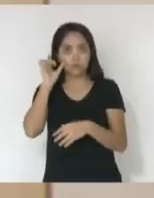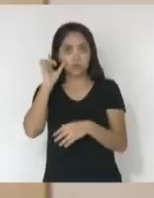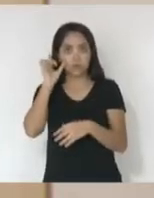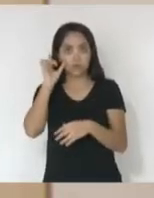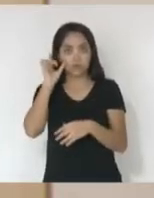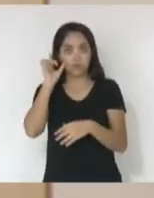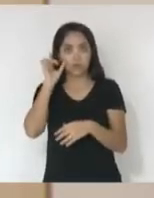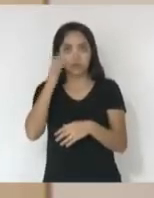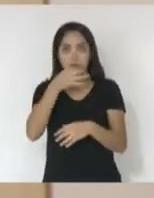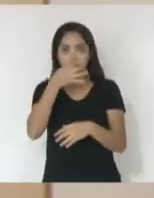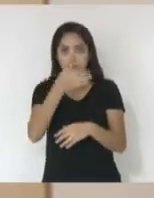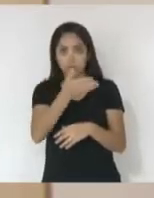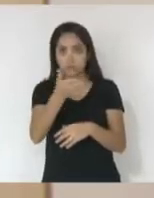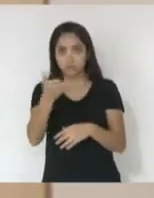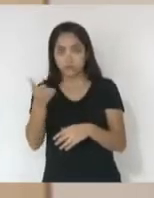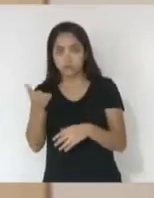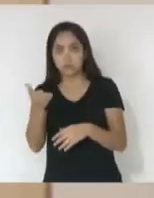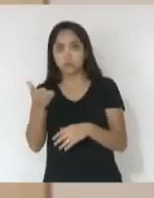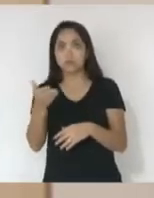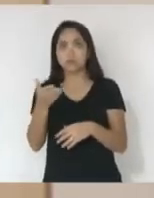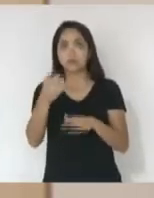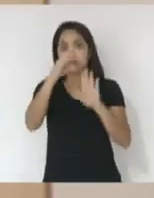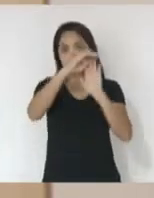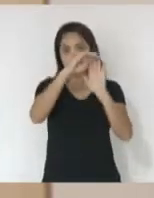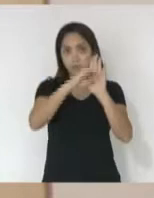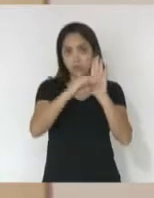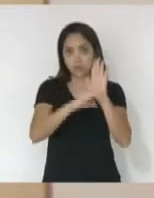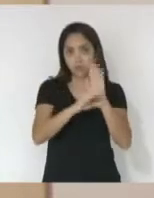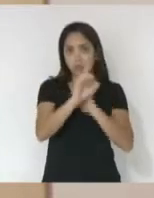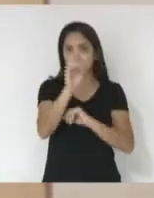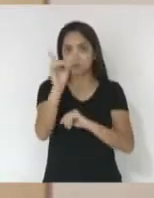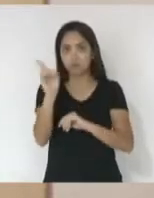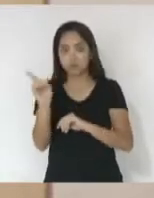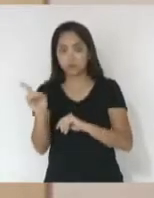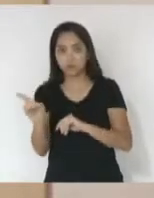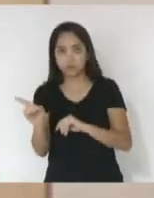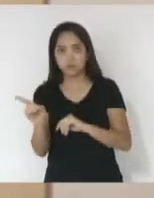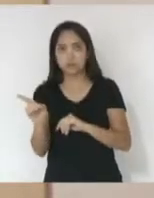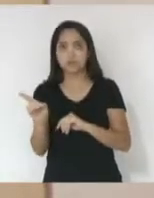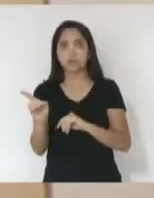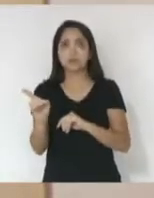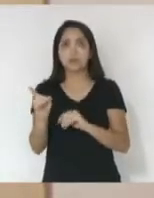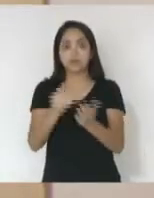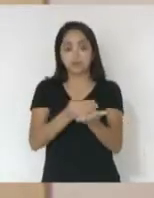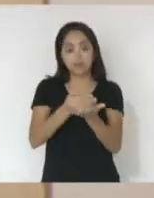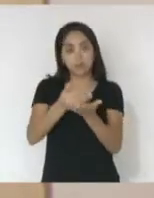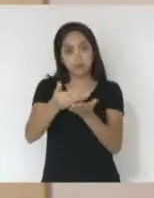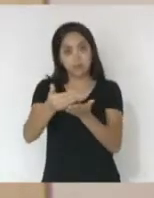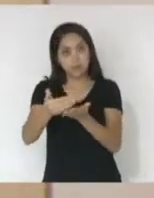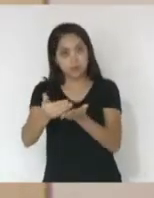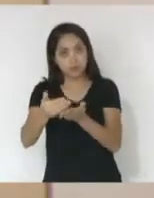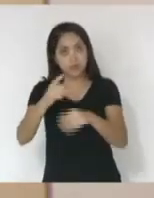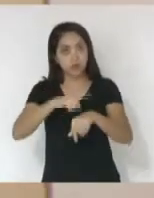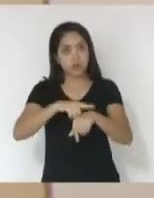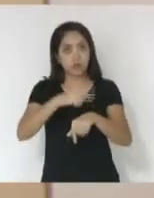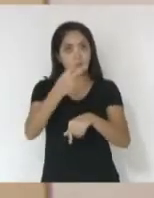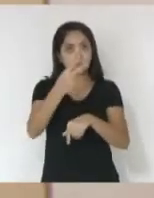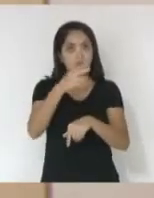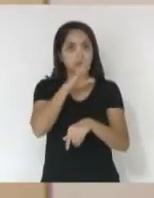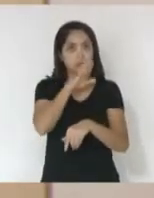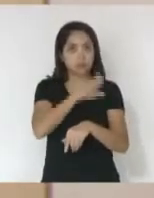dos líderes, que a ordem do dia iria iniciar às 14